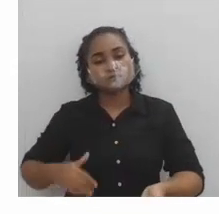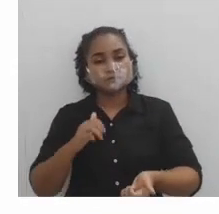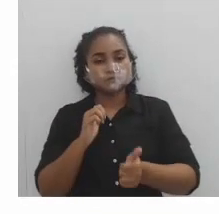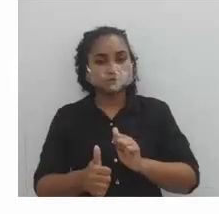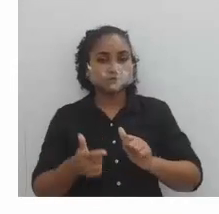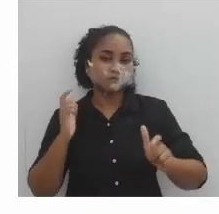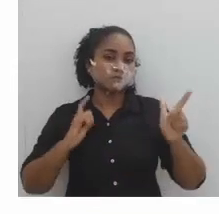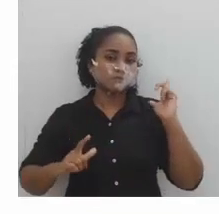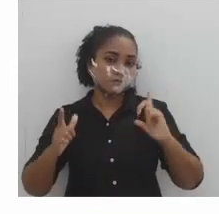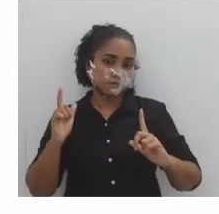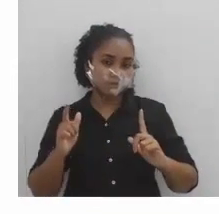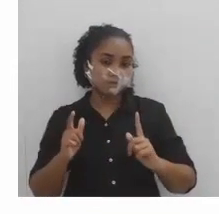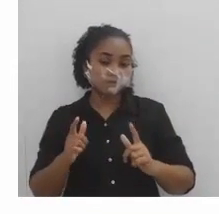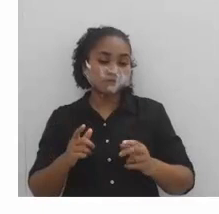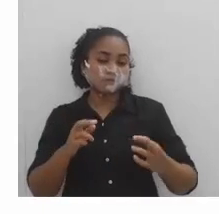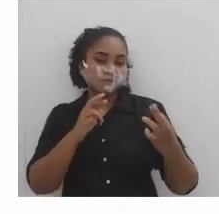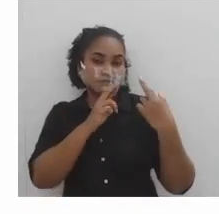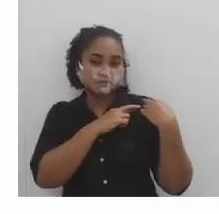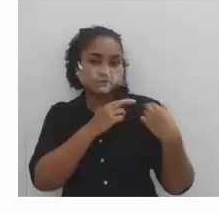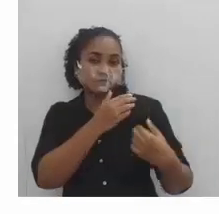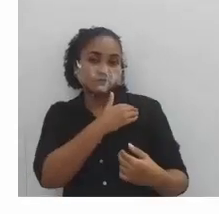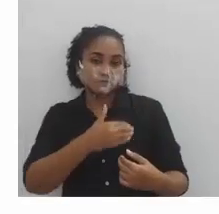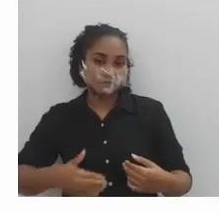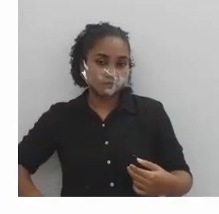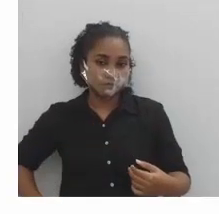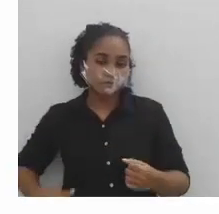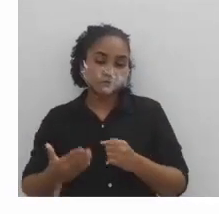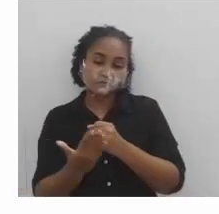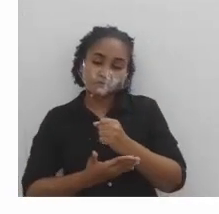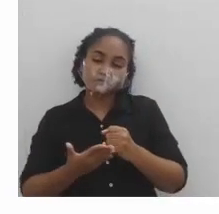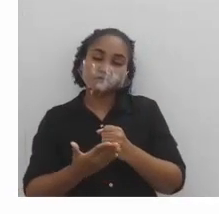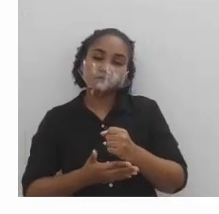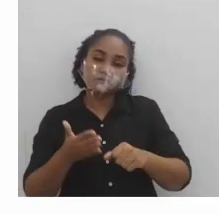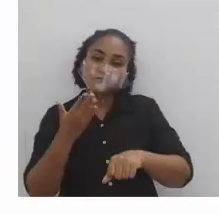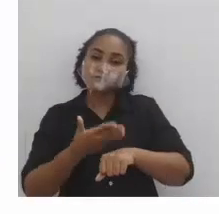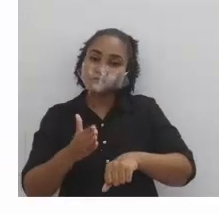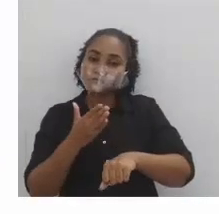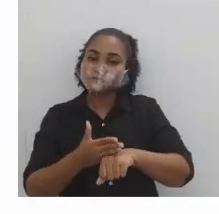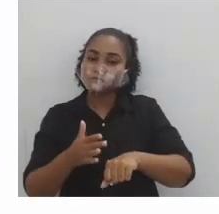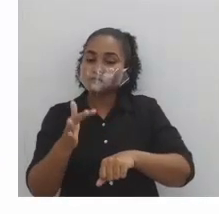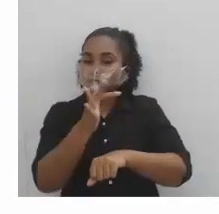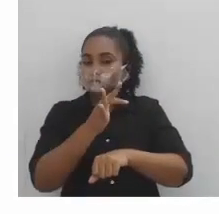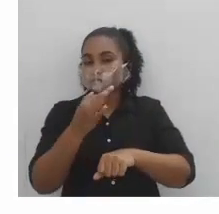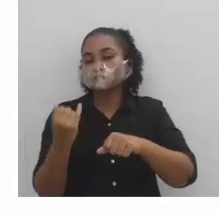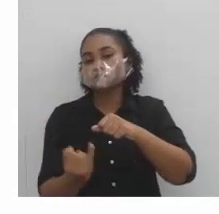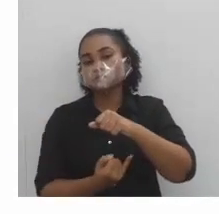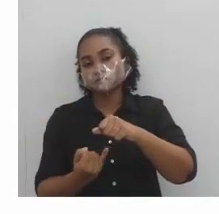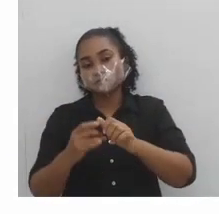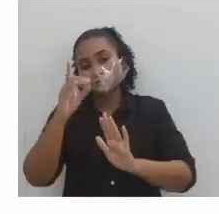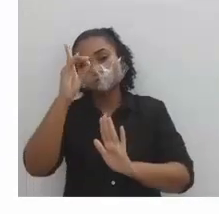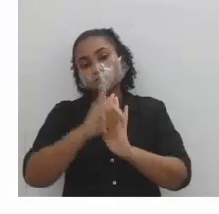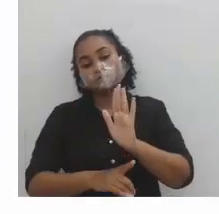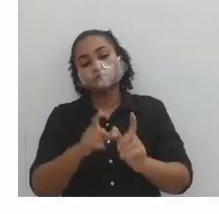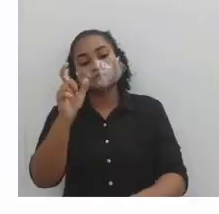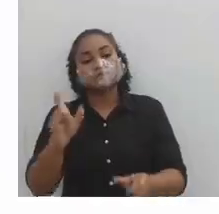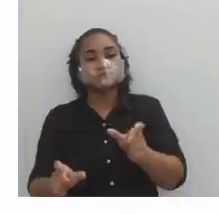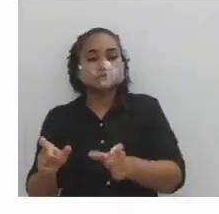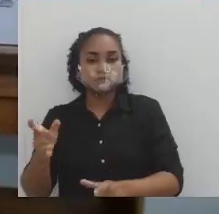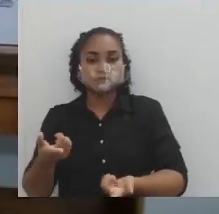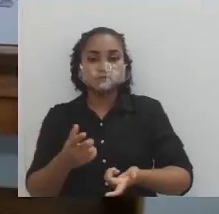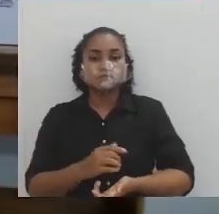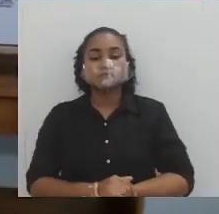que é um dever do Estado fomentar práticas esportivas formais e não formais como direito de cada um. Então a